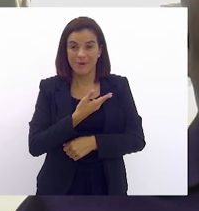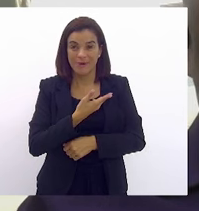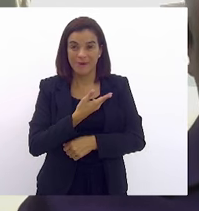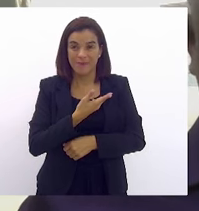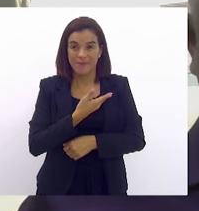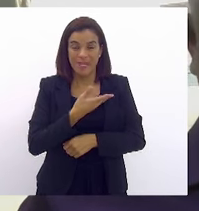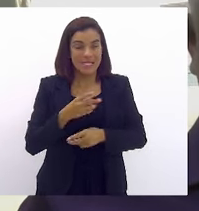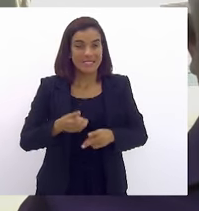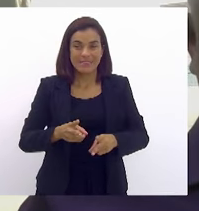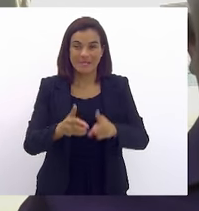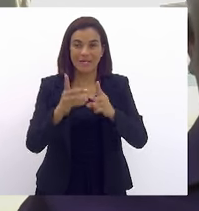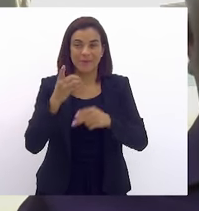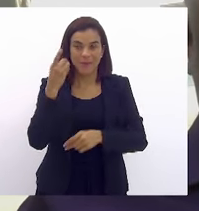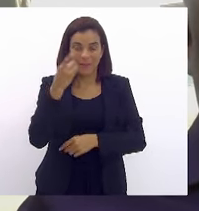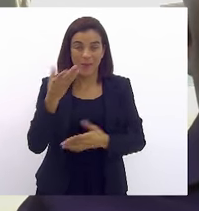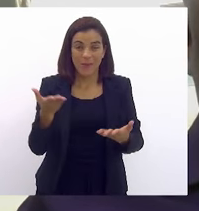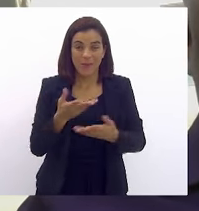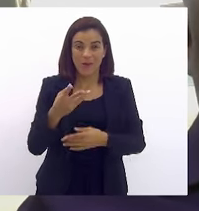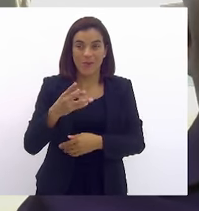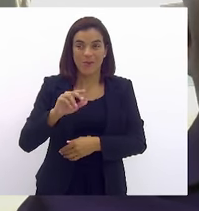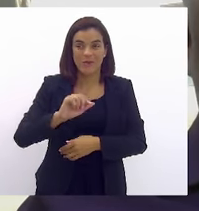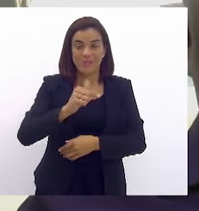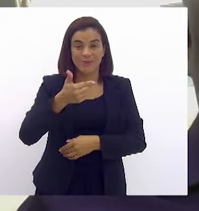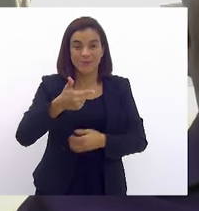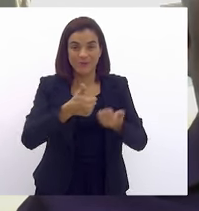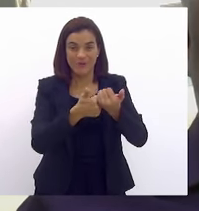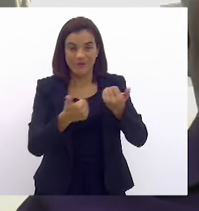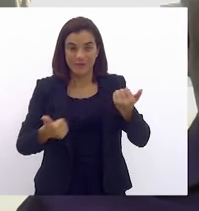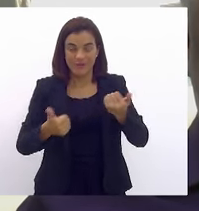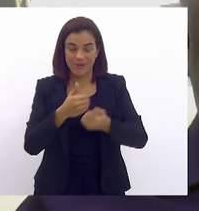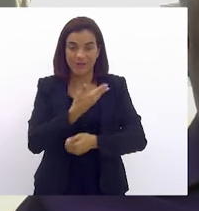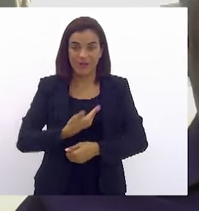sempre deputado e hoje vice-governador, Tiago Pampolha.